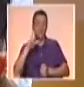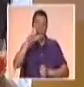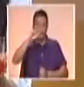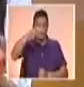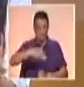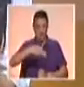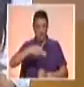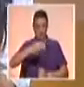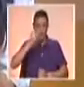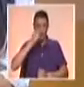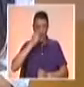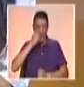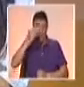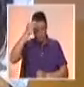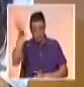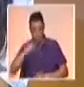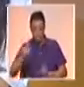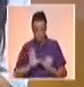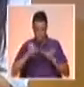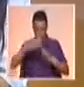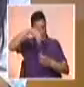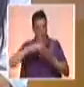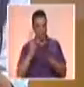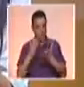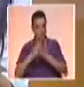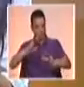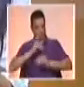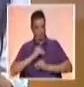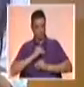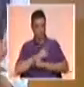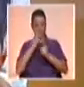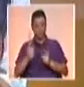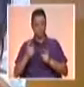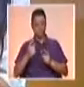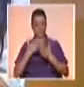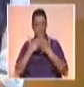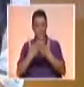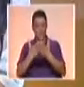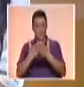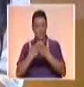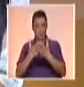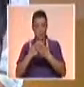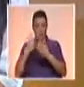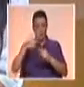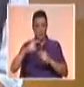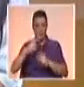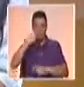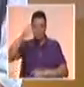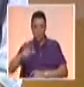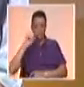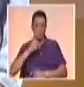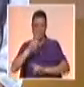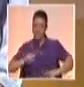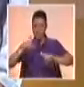pais e para os professores. A própria comunidade escolar foi ótima porque ela, a própria comunidade pediu a uma cidadã surda, não